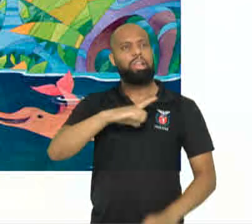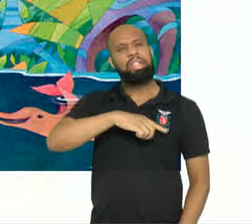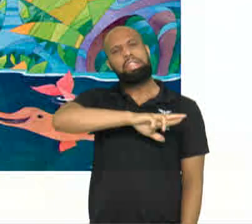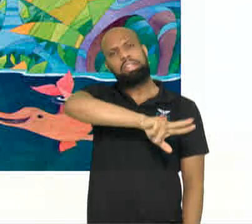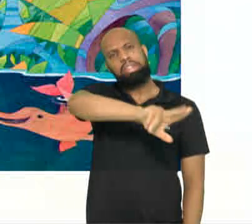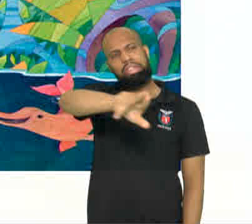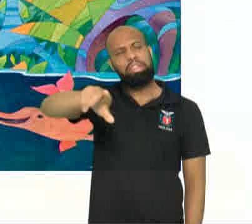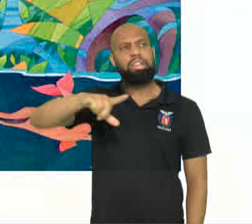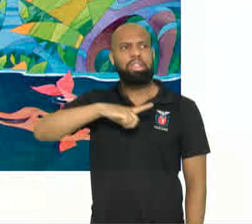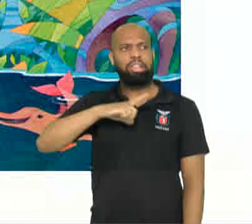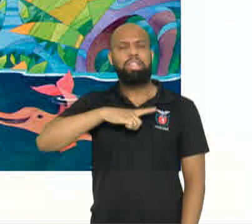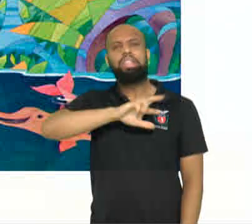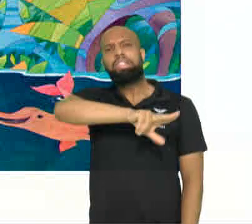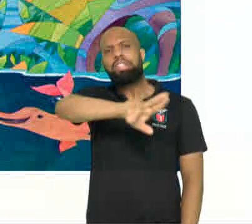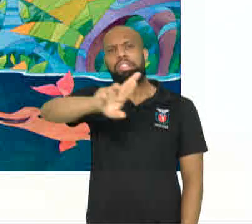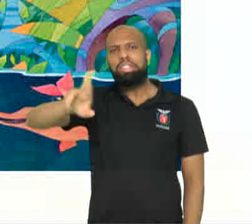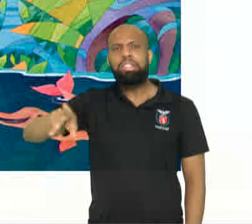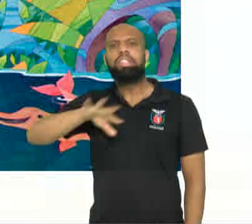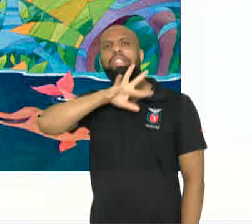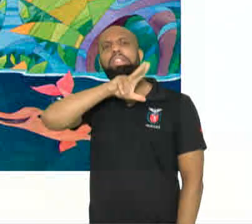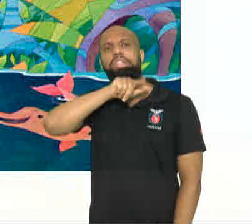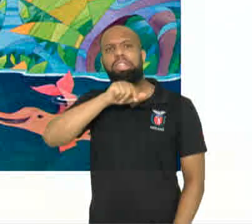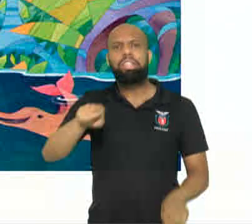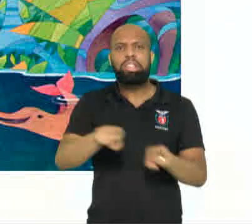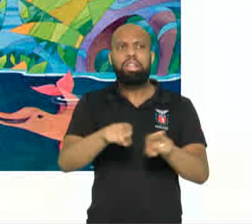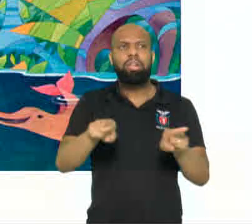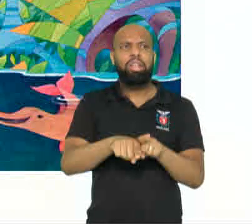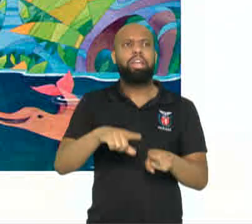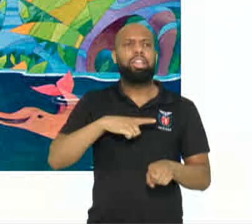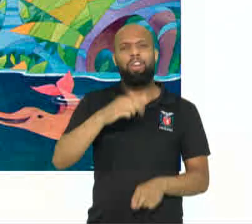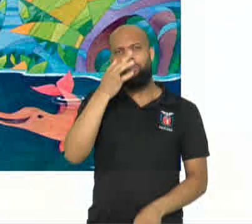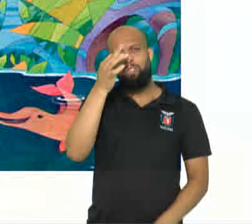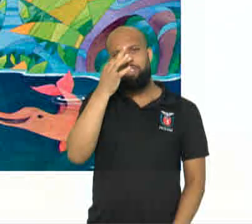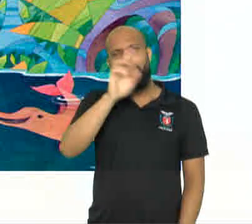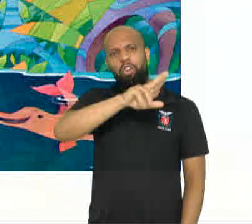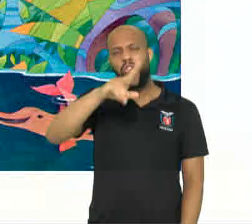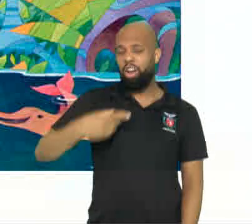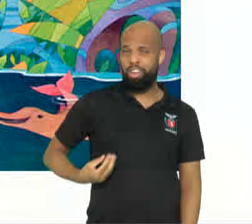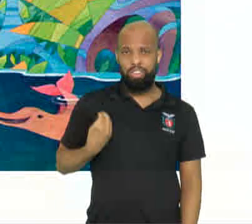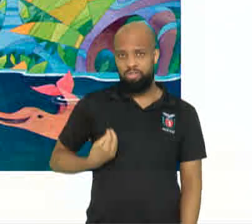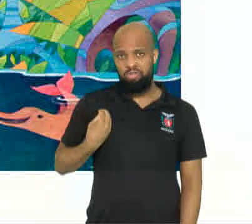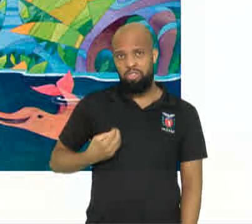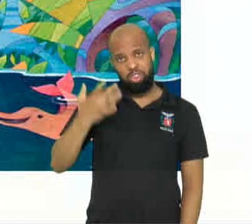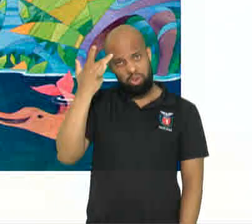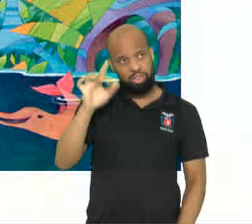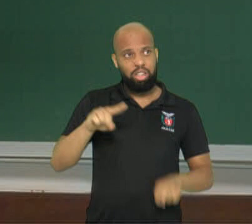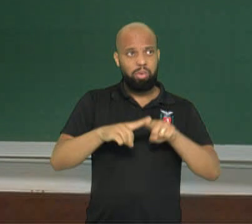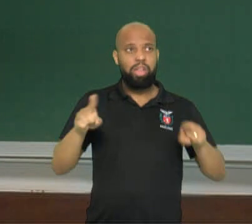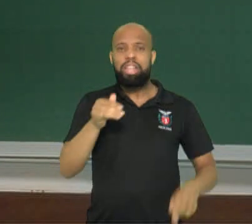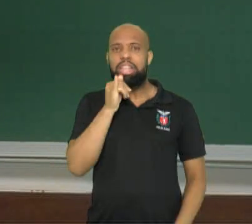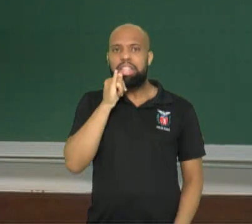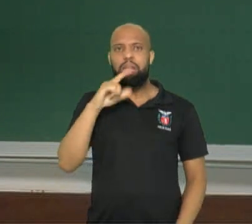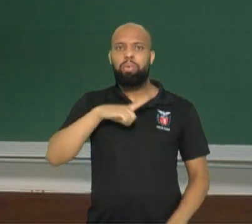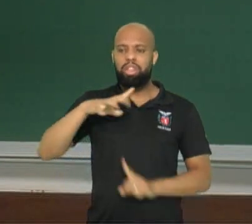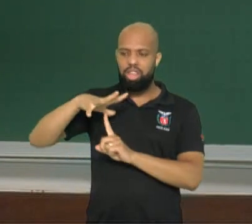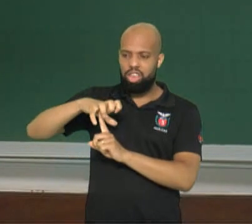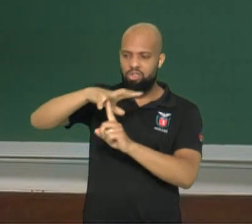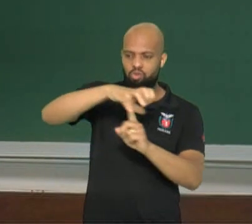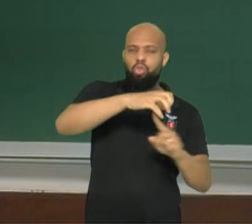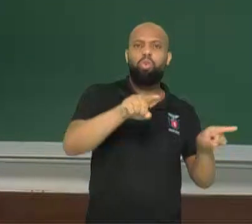quantidade de animais, de vegetais e outros organismos vivos que a gente nem está pensando, né? Mas, por exemplo, fungos,